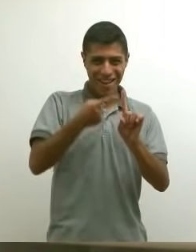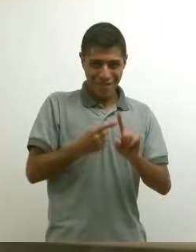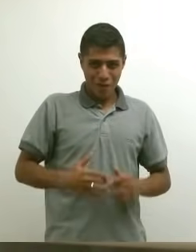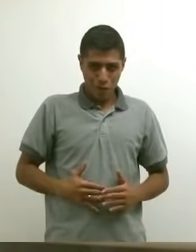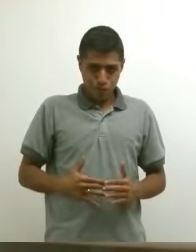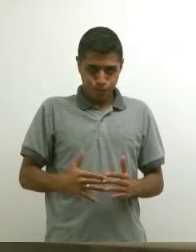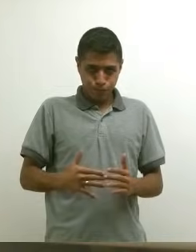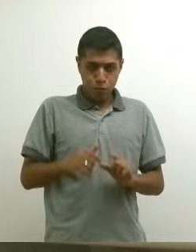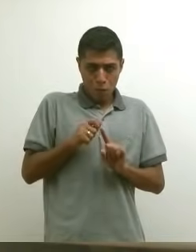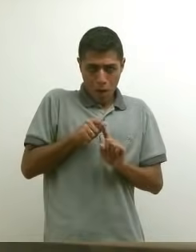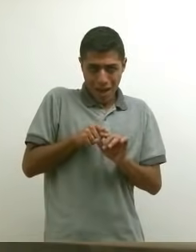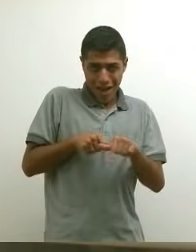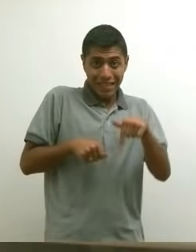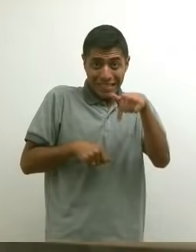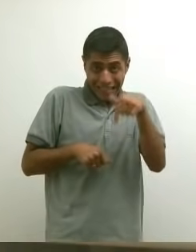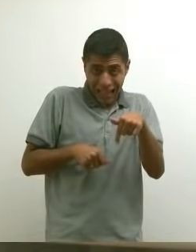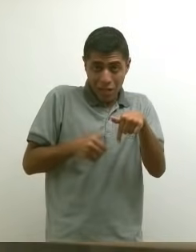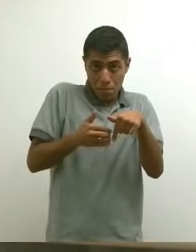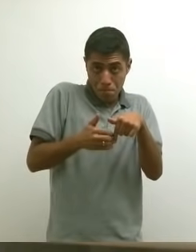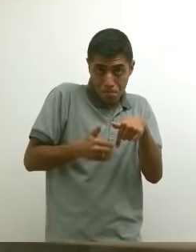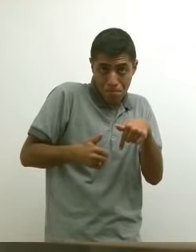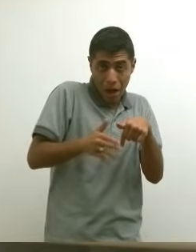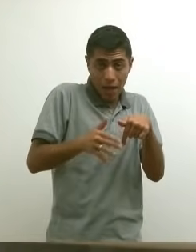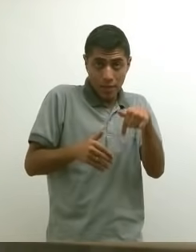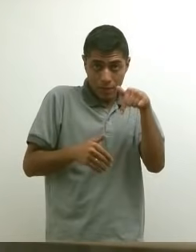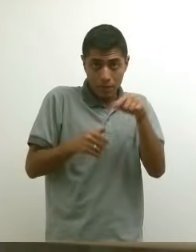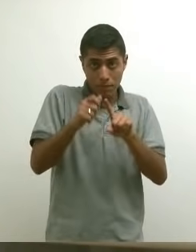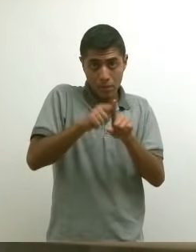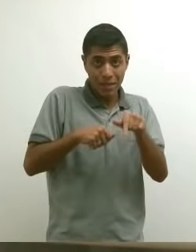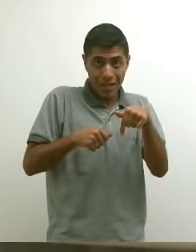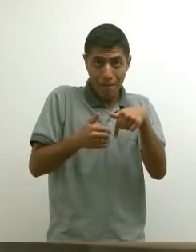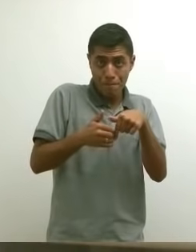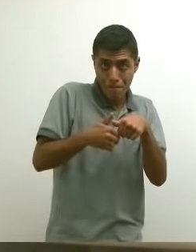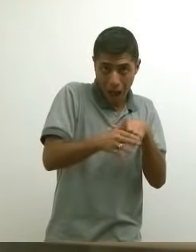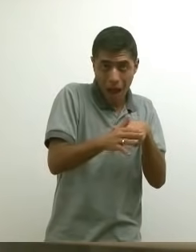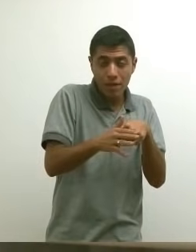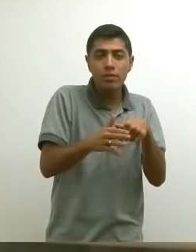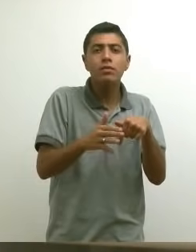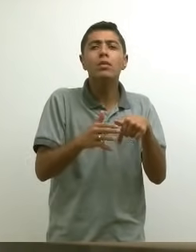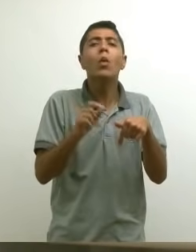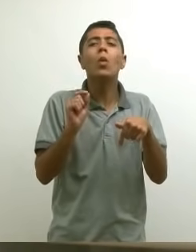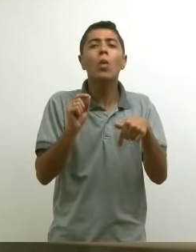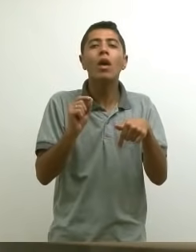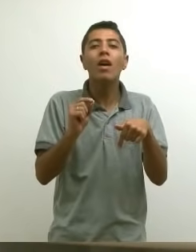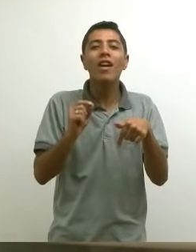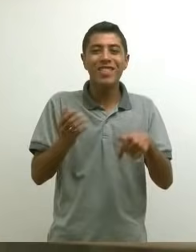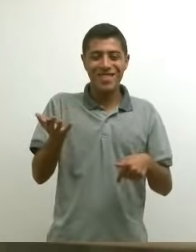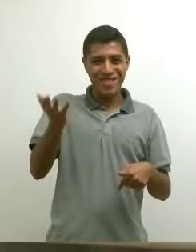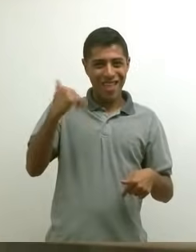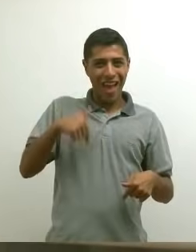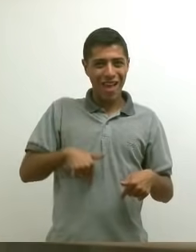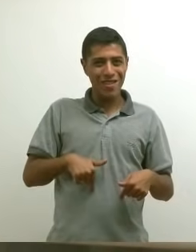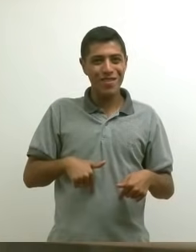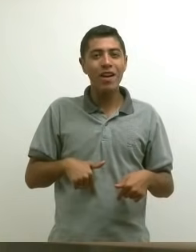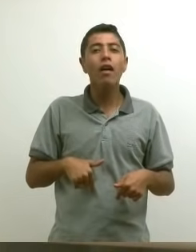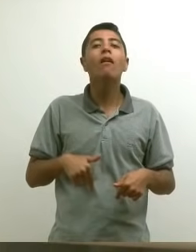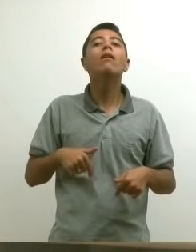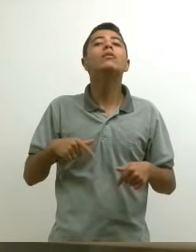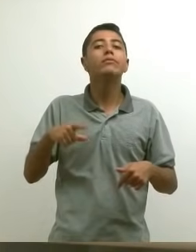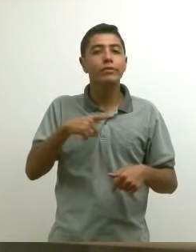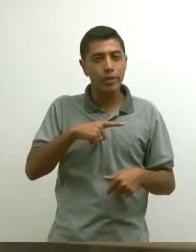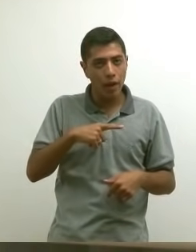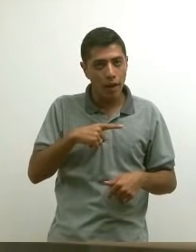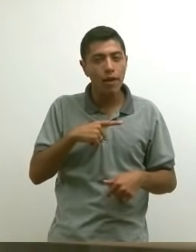do útero chega ao nível da terra porque antes do sétimo mês o nível de oxigênio do útero é tão baixo que qualquer um de nós que entrasse no útero da mãe